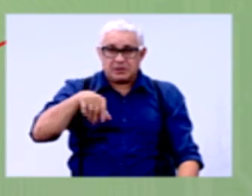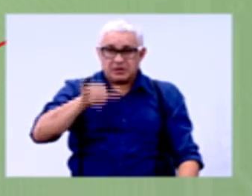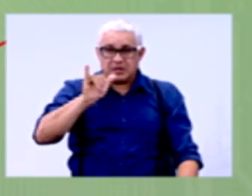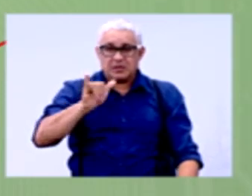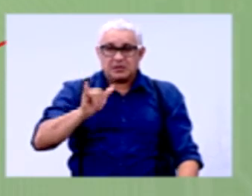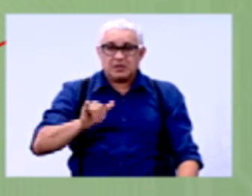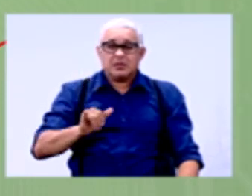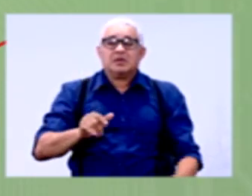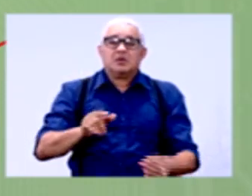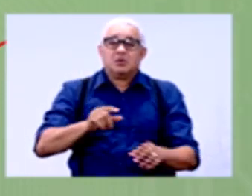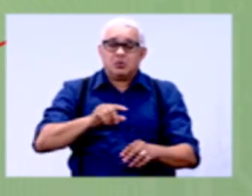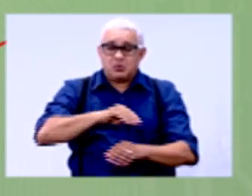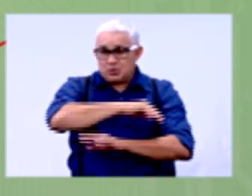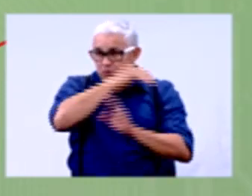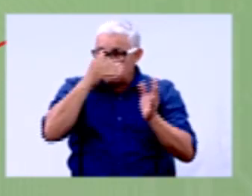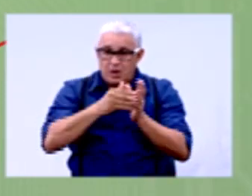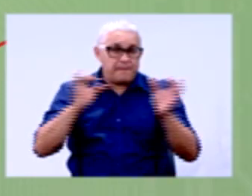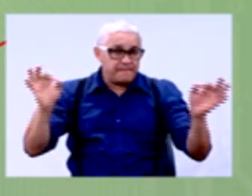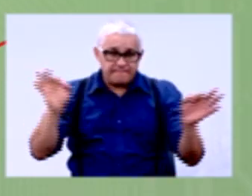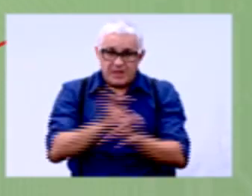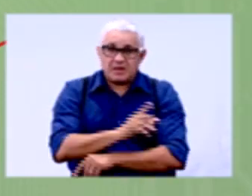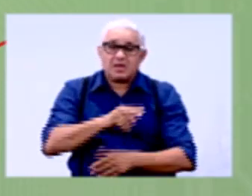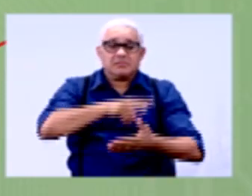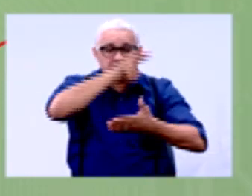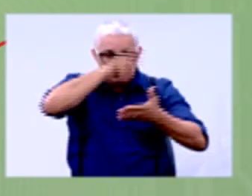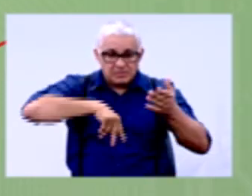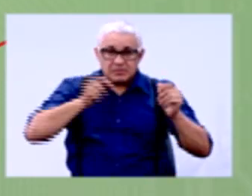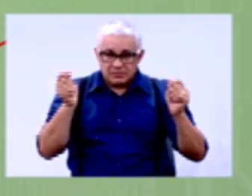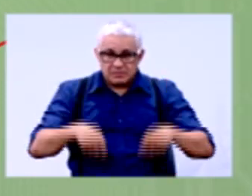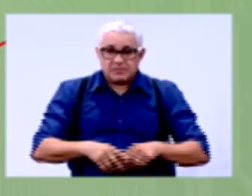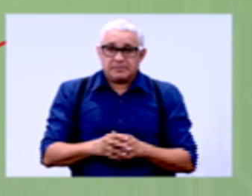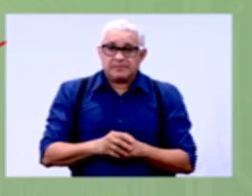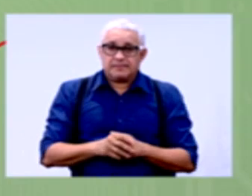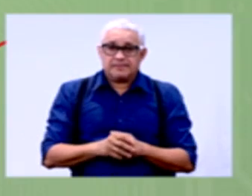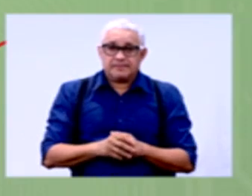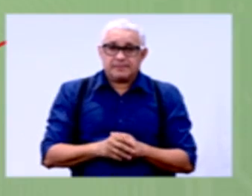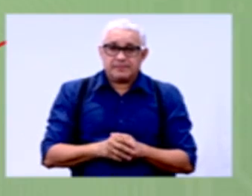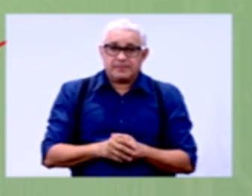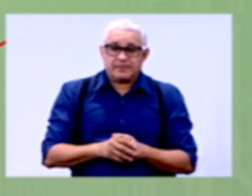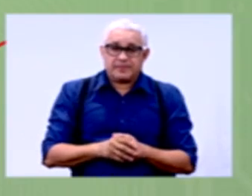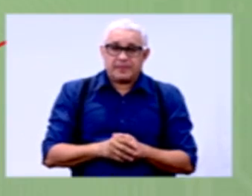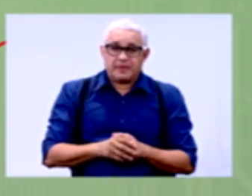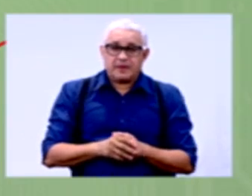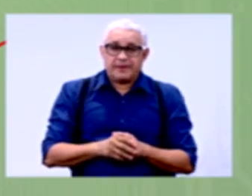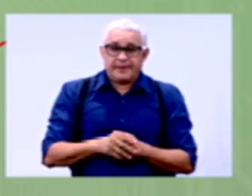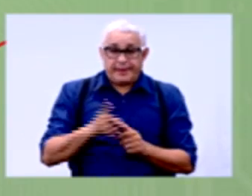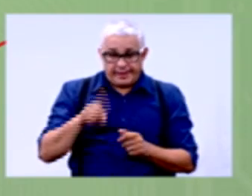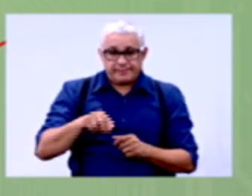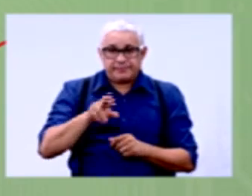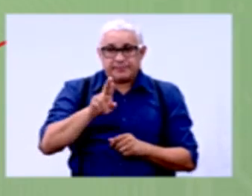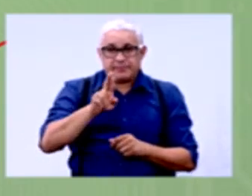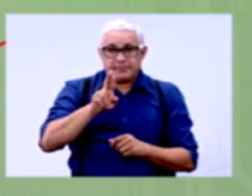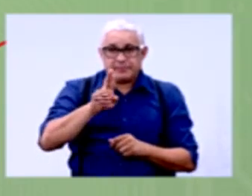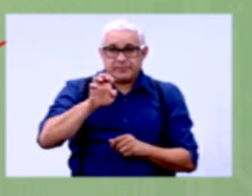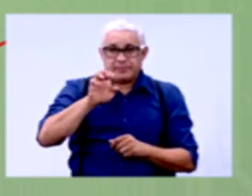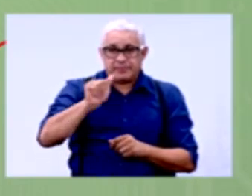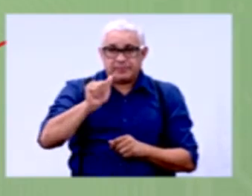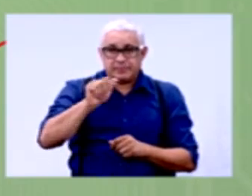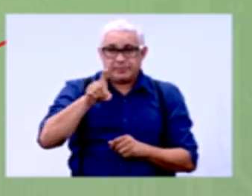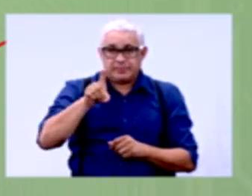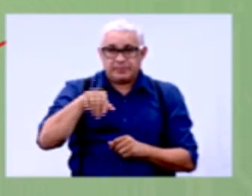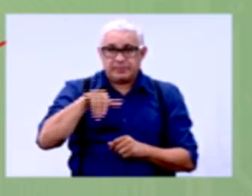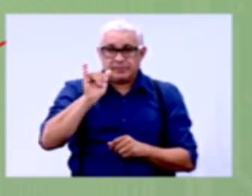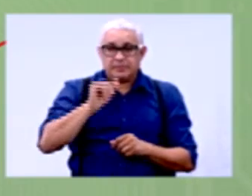a página foi carregada, né? Então essa daí é a funcionalidade da nossa função read. Então ela, após carregar